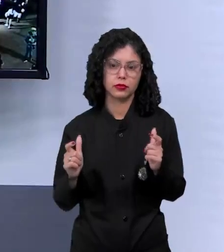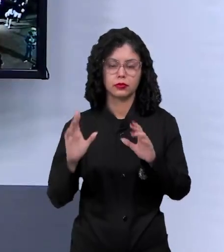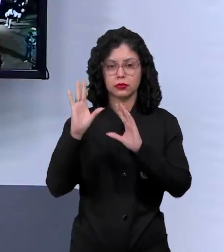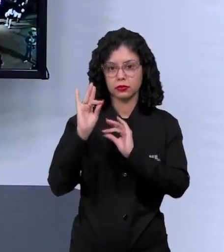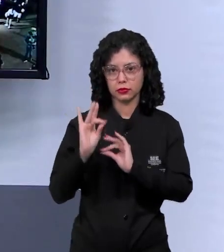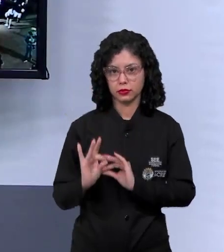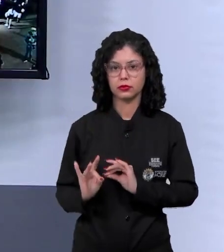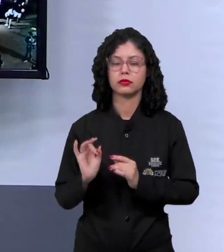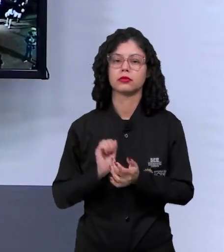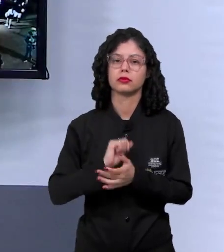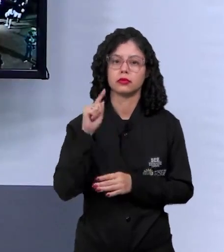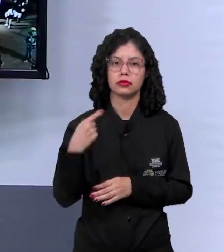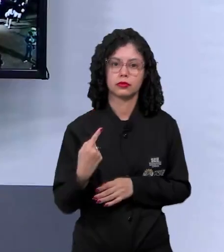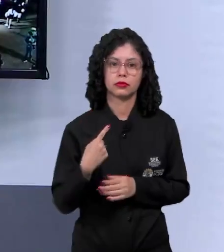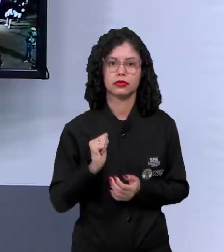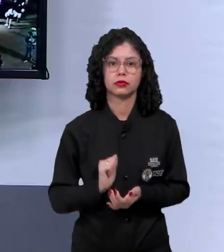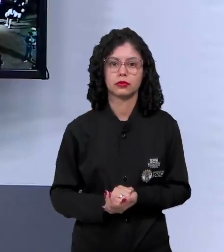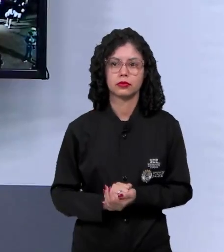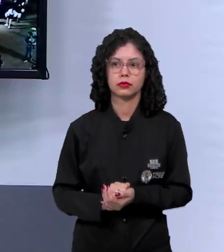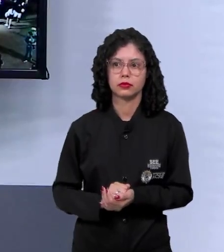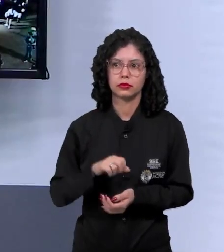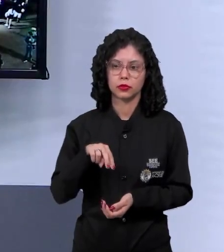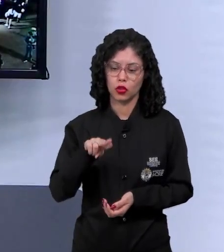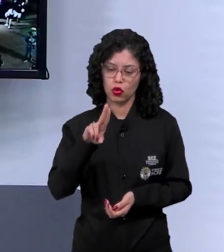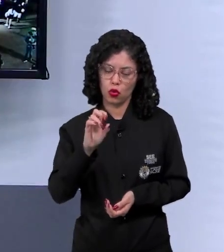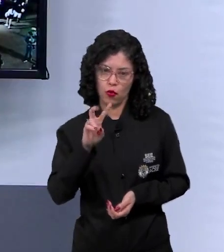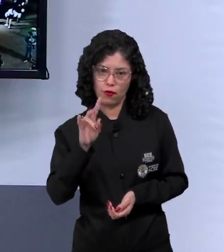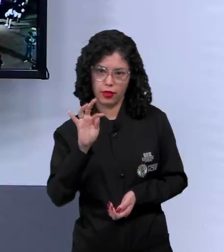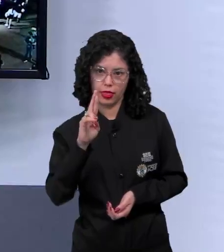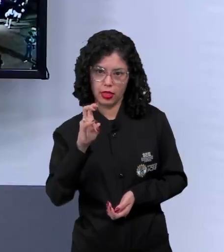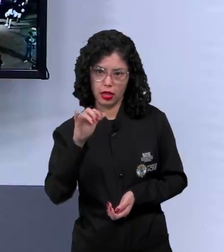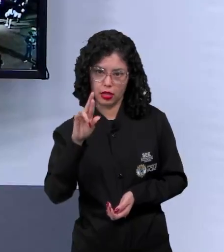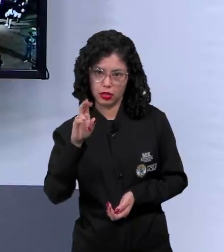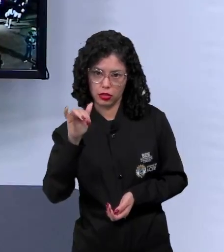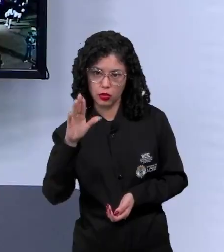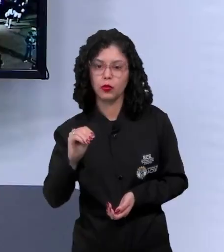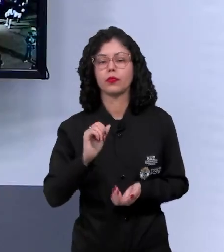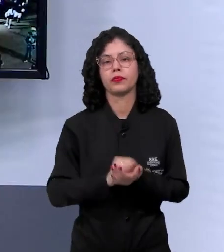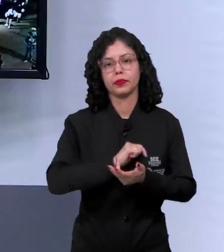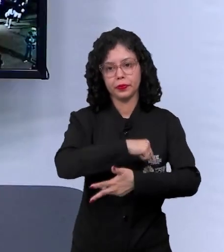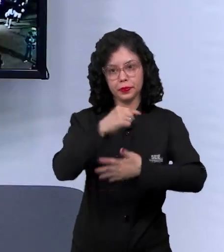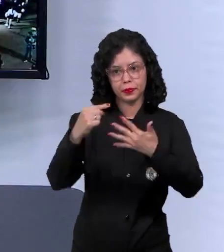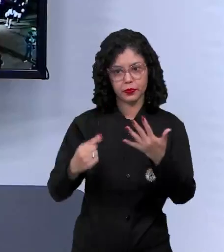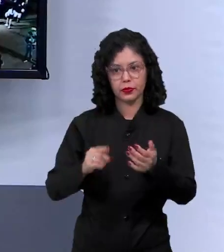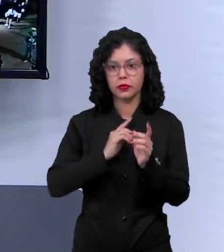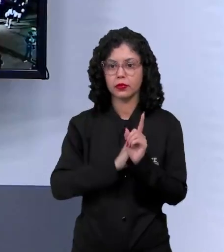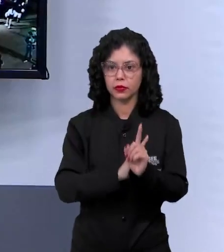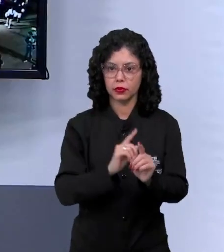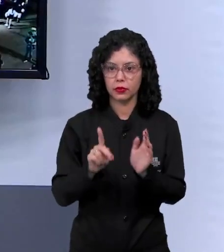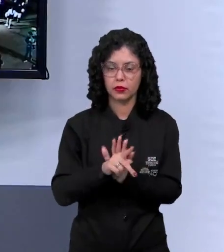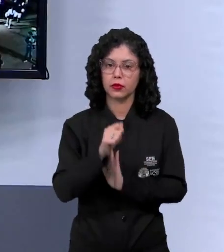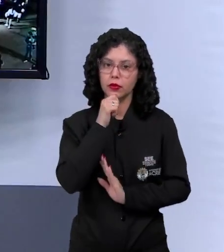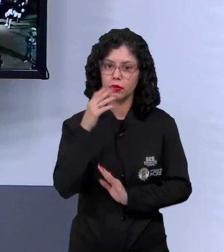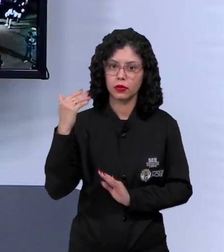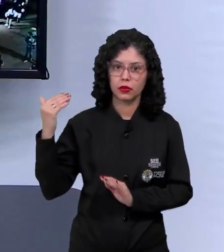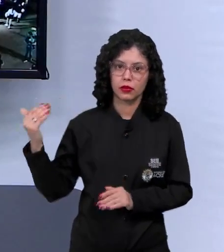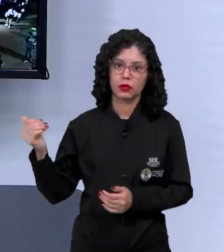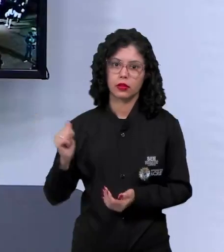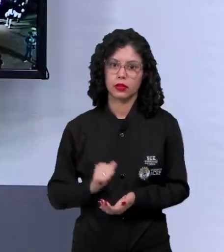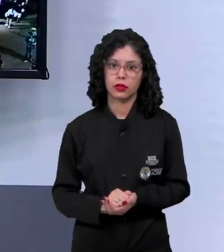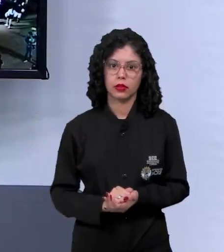destaque? Foi lá que aconteceu o novenário, que tem umas centenas de fiéis que fazem aquela